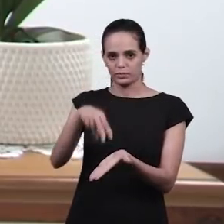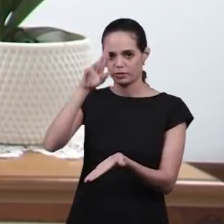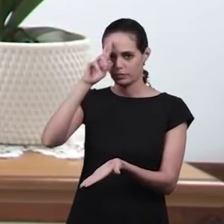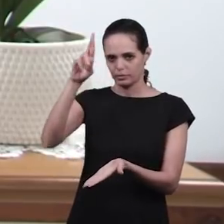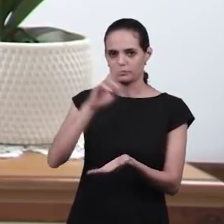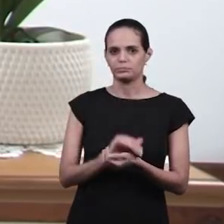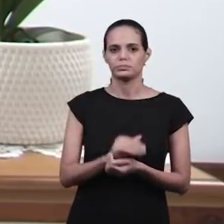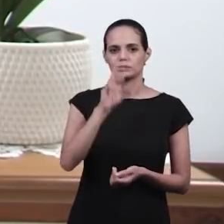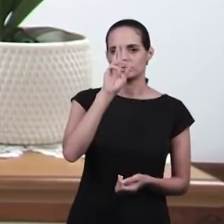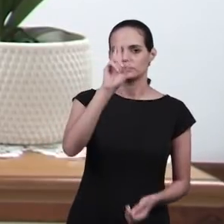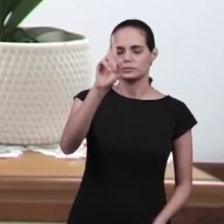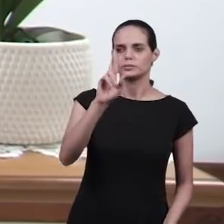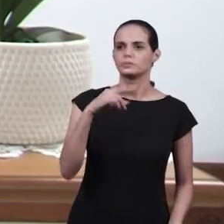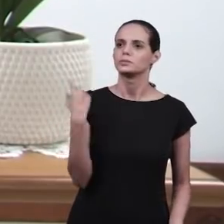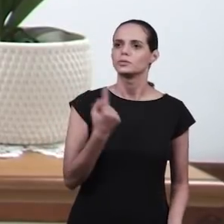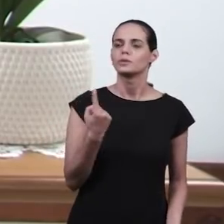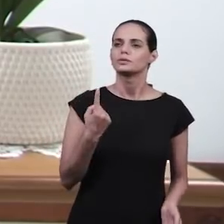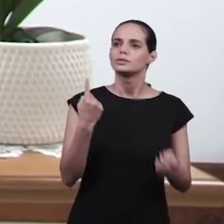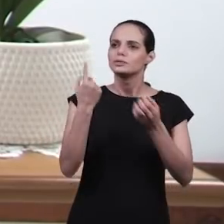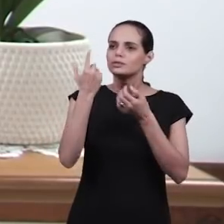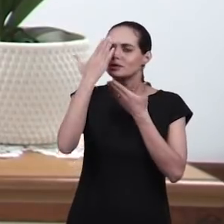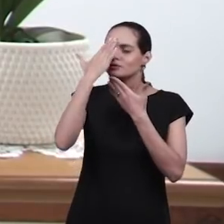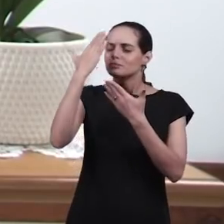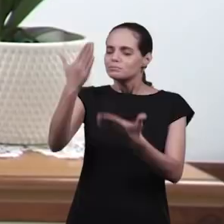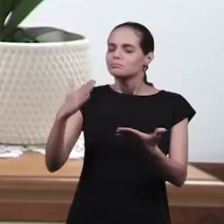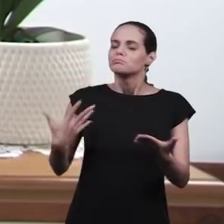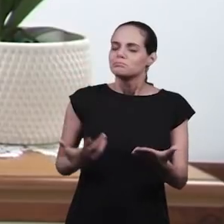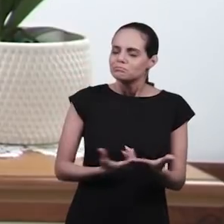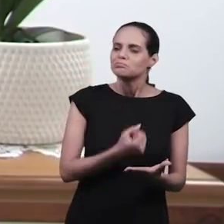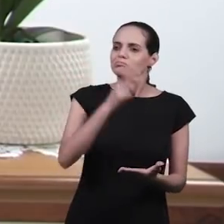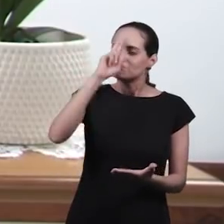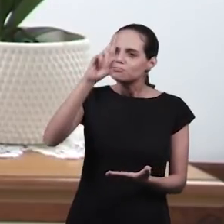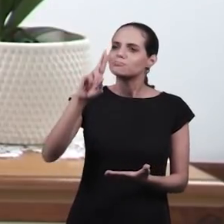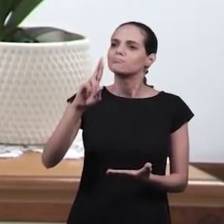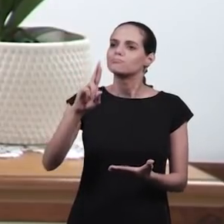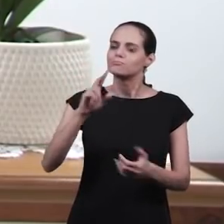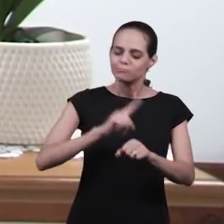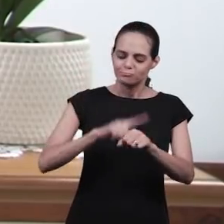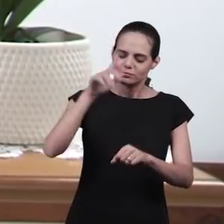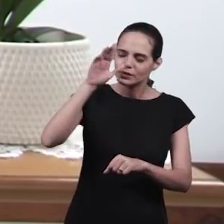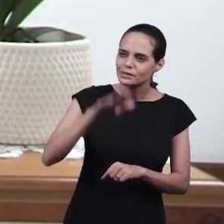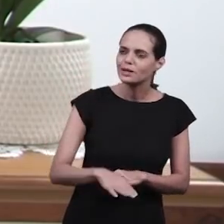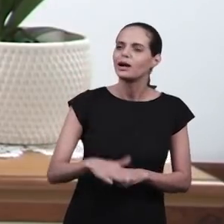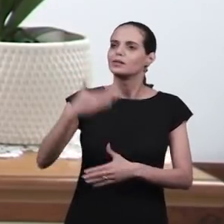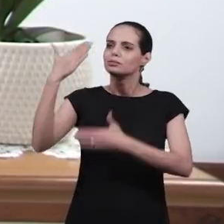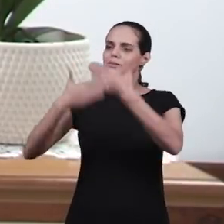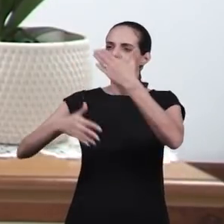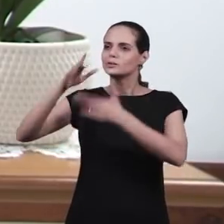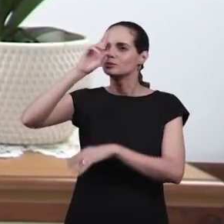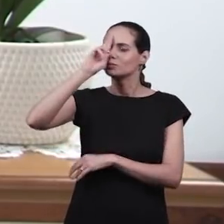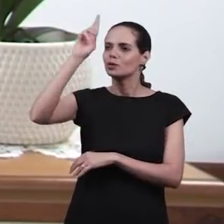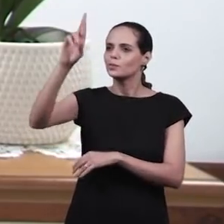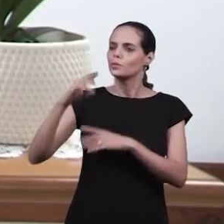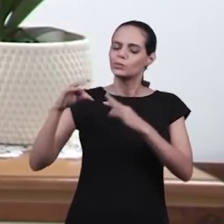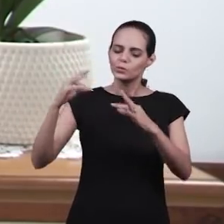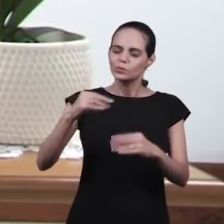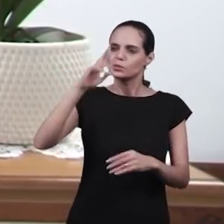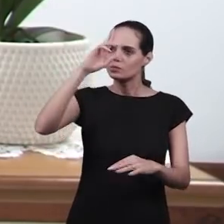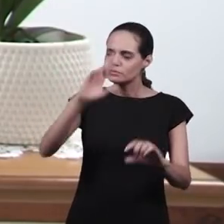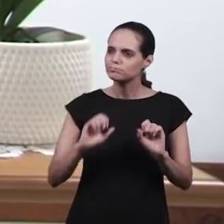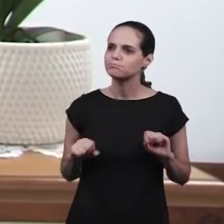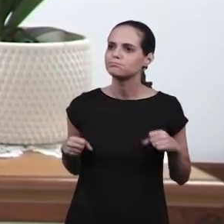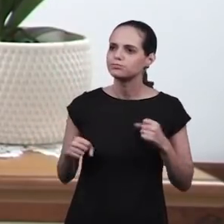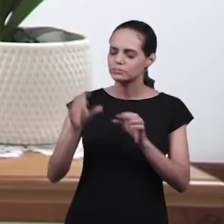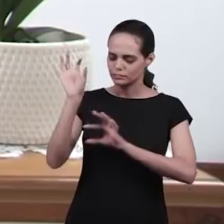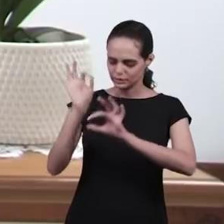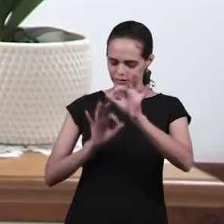pé, vamos orar ao Senhor. Senhor, nós adoramos ao Teu nome por esta tarde, por esse momento na Tua presença, por